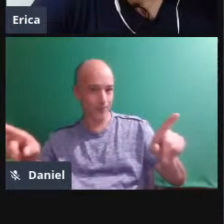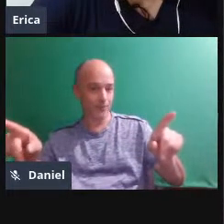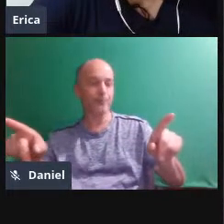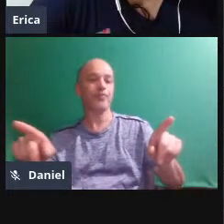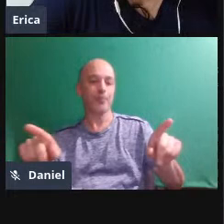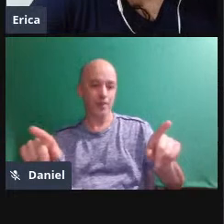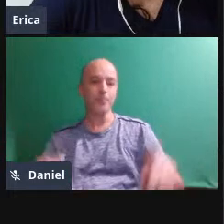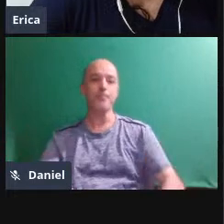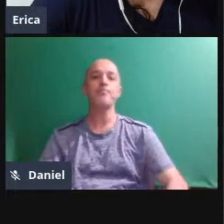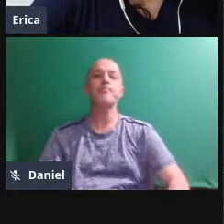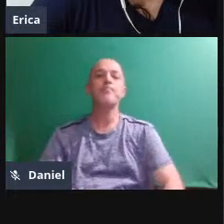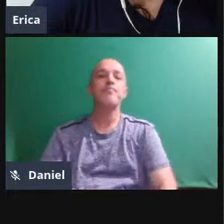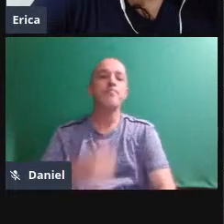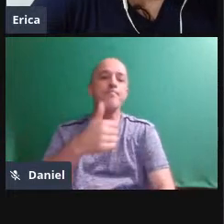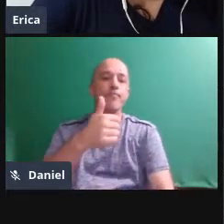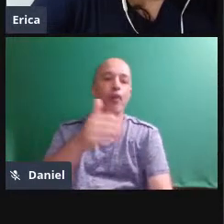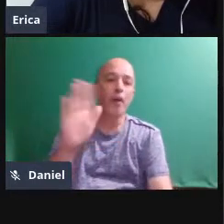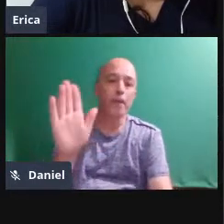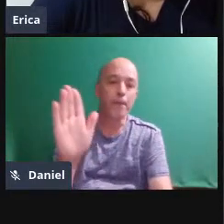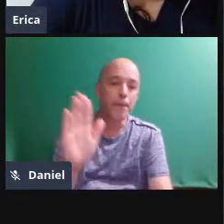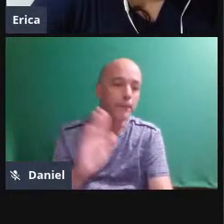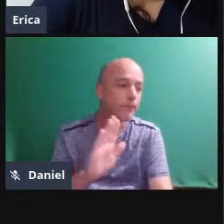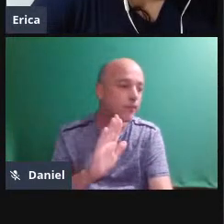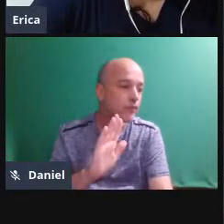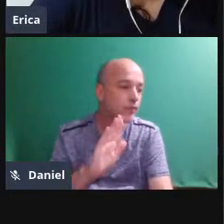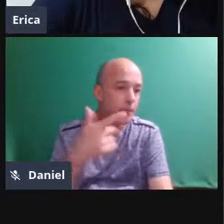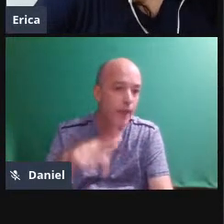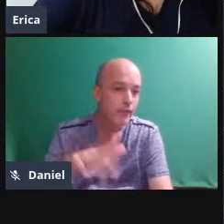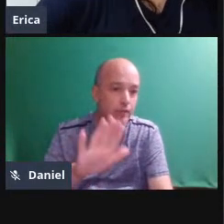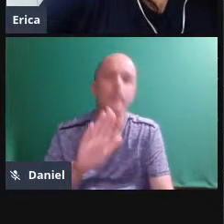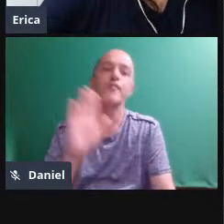questões. Tem essas diferenças dos dois grupos.